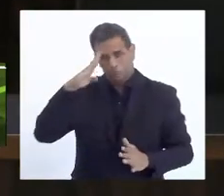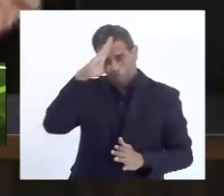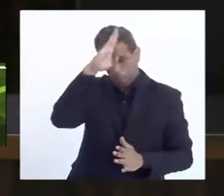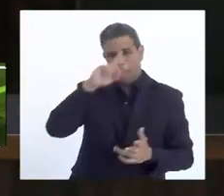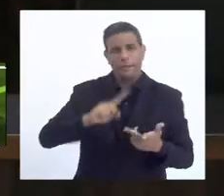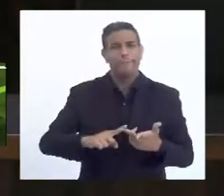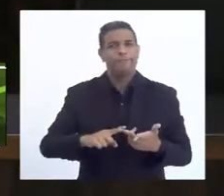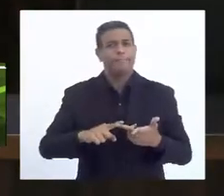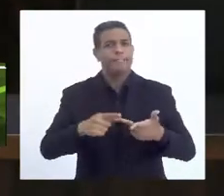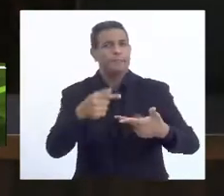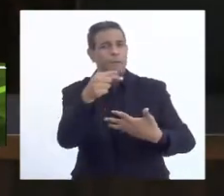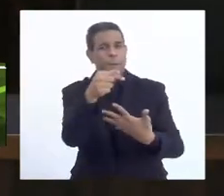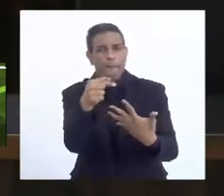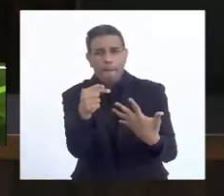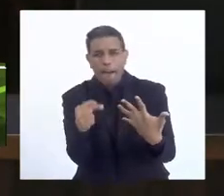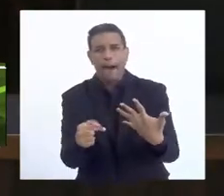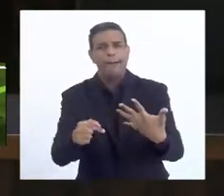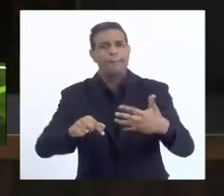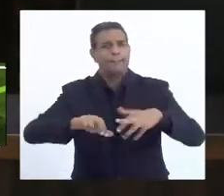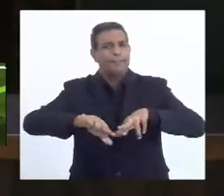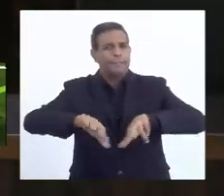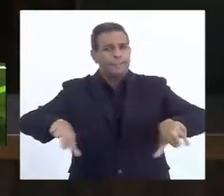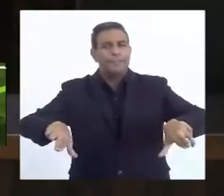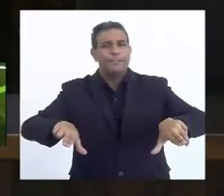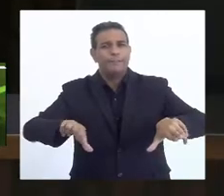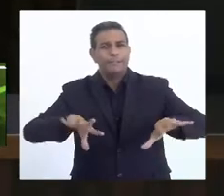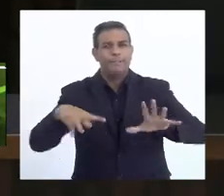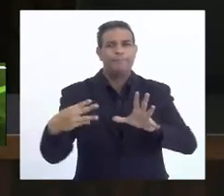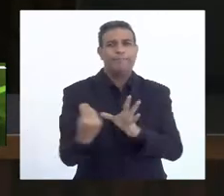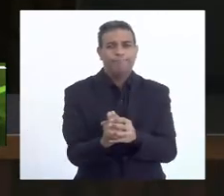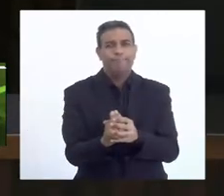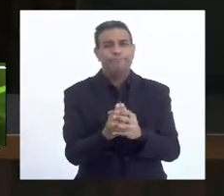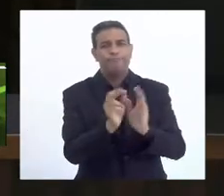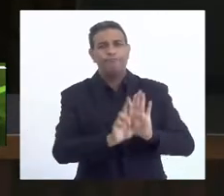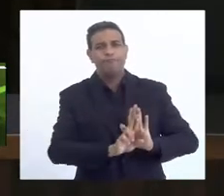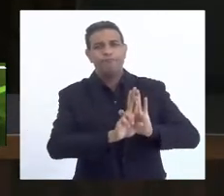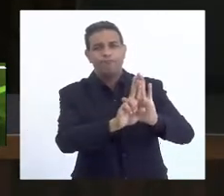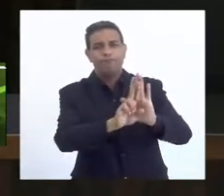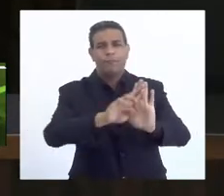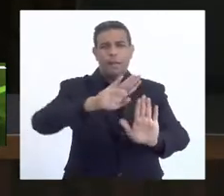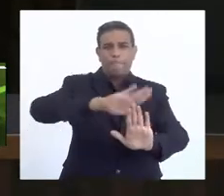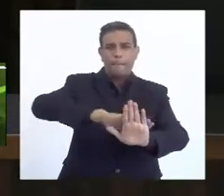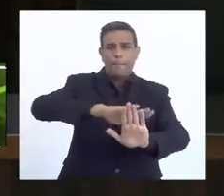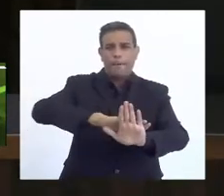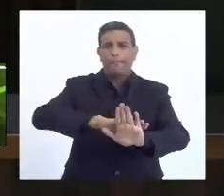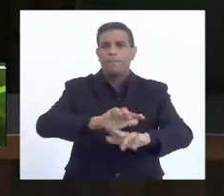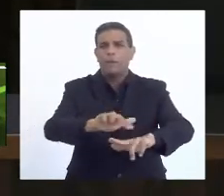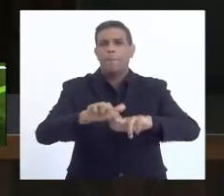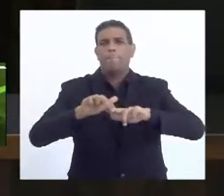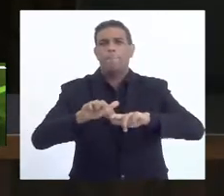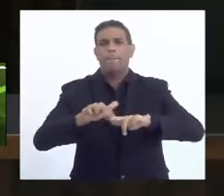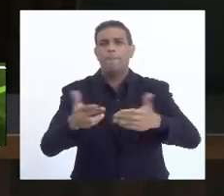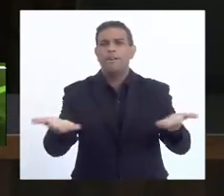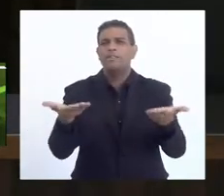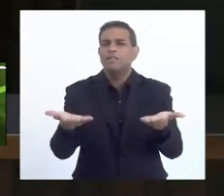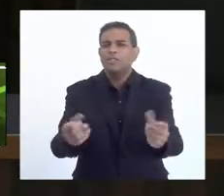do Cidadania, tem gente de todos os partidos e todas as ideologias. E por que a gente quer